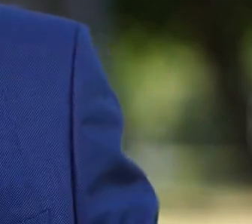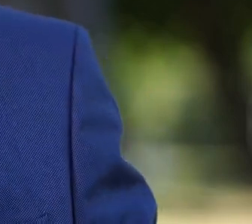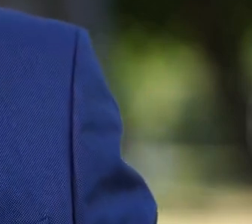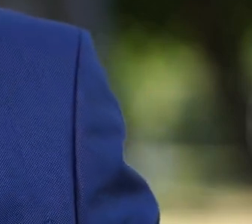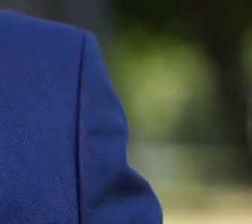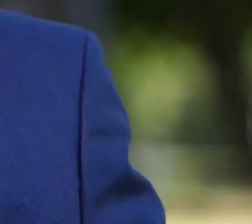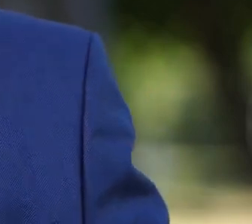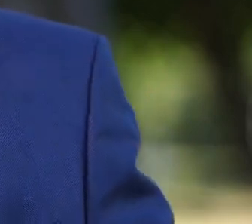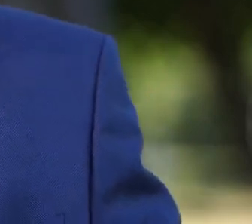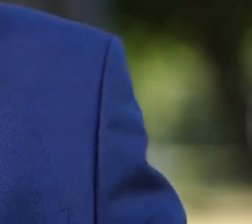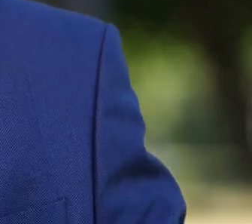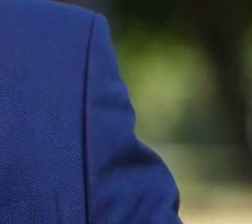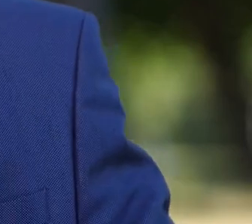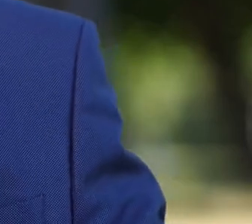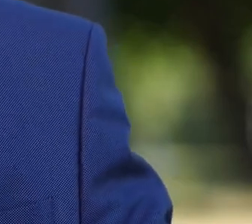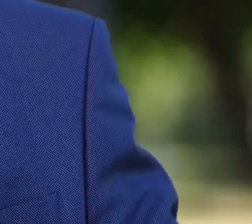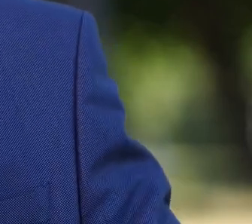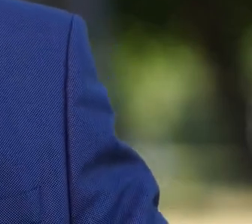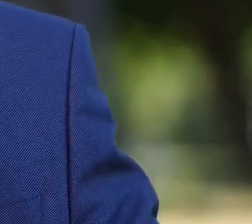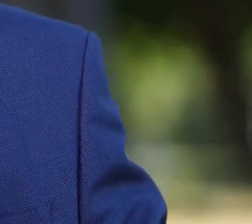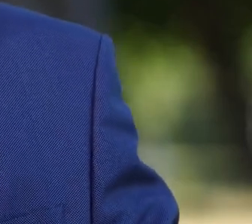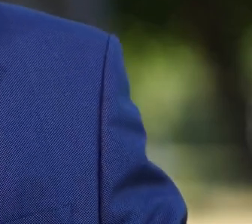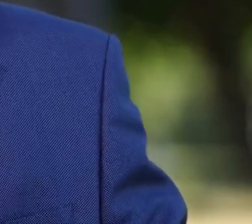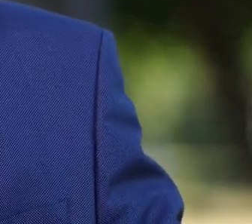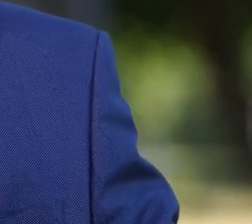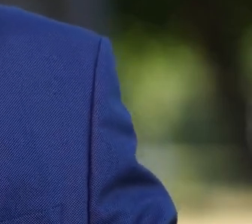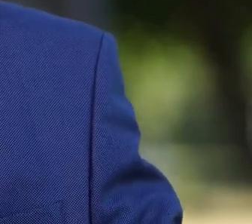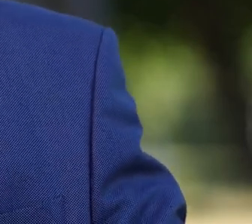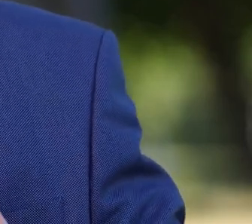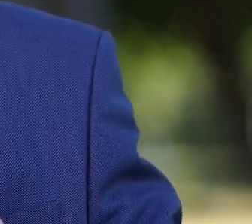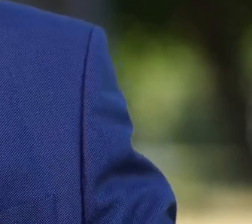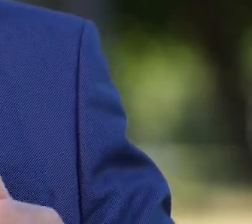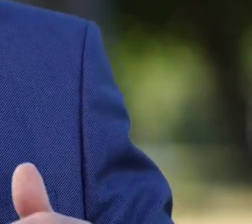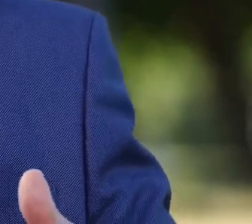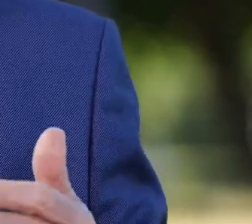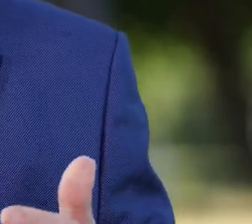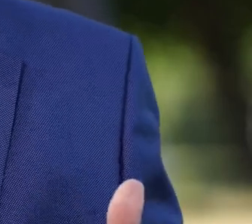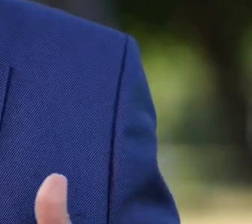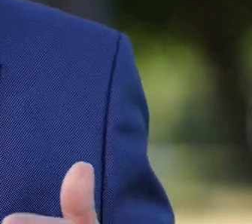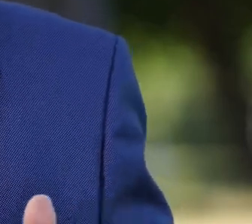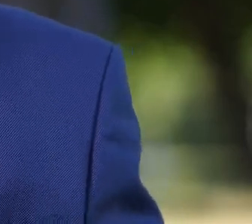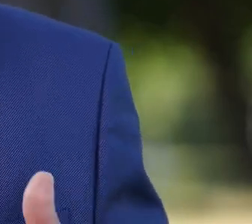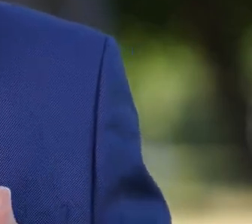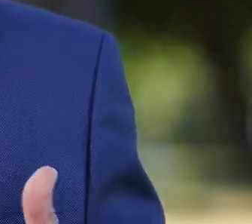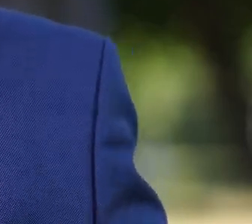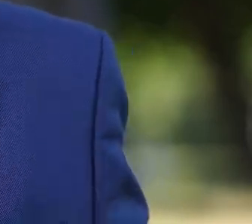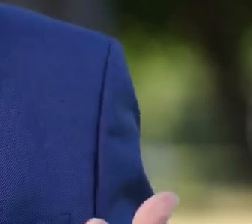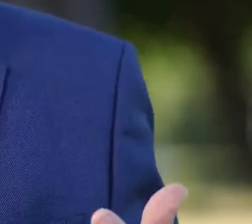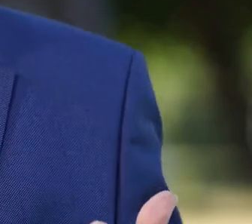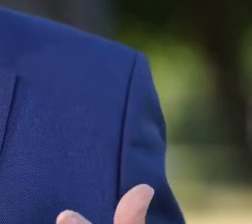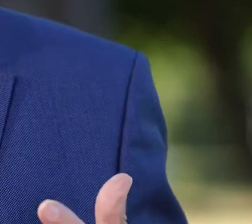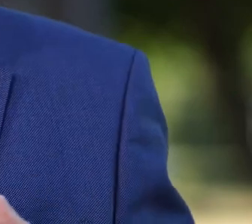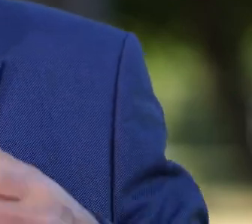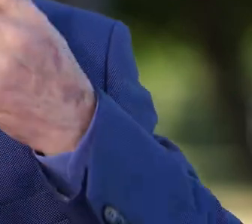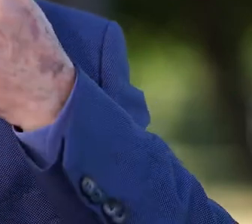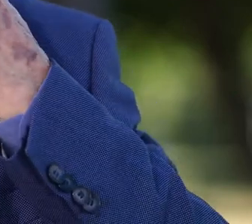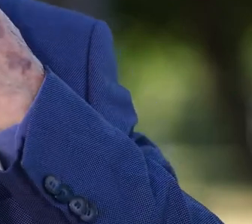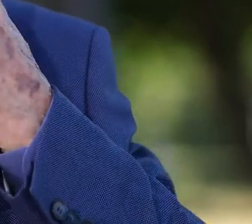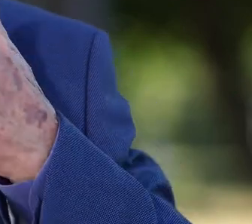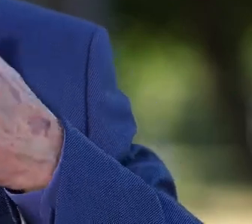preservar aquilo existe Esses dias não sei quem queria aprovar uma lei para construir um gasoduto na Mata Atlântica